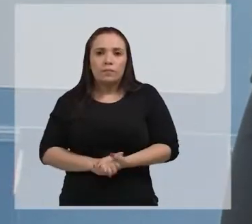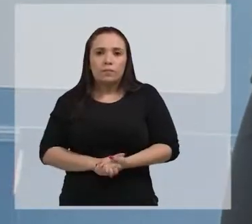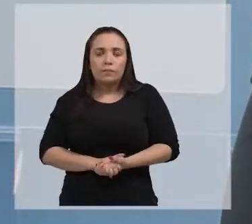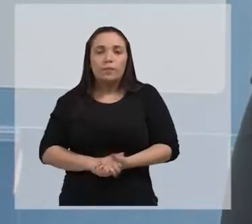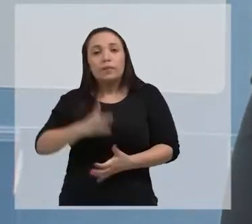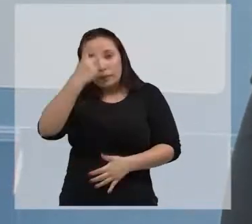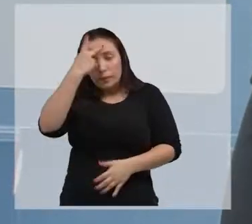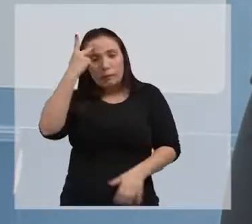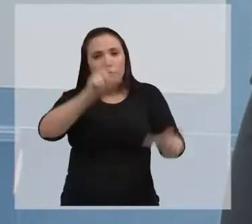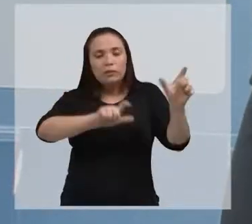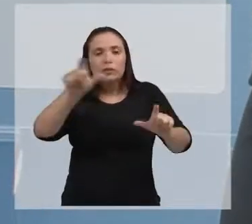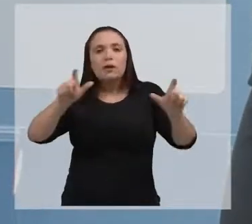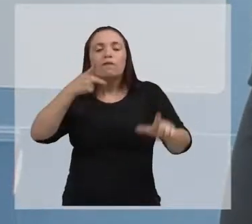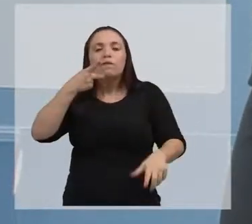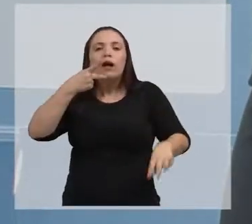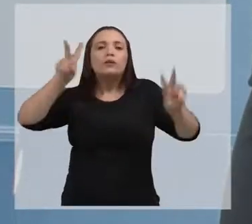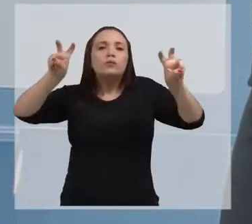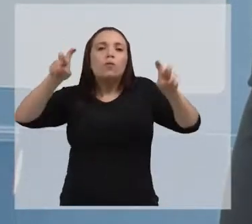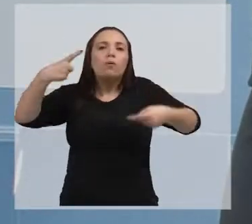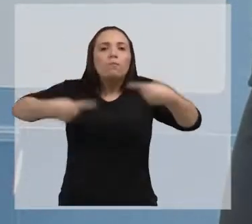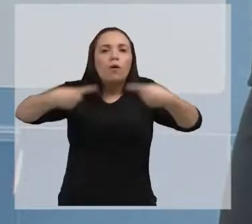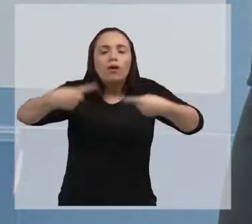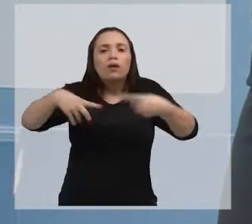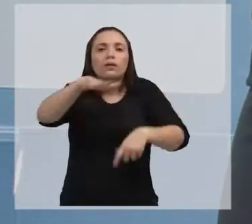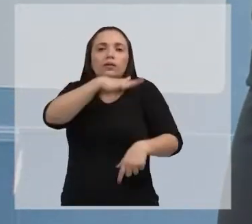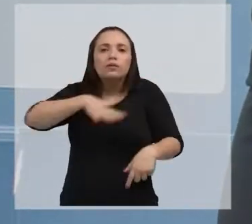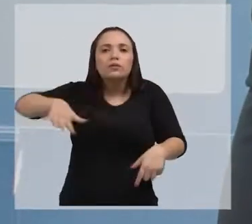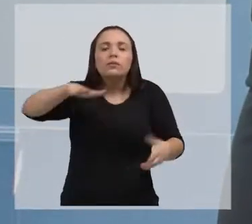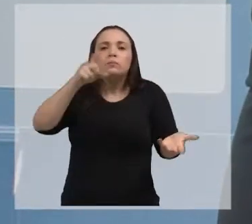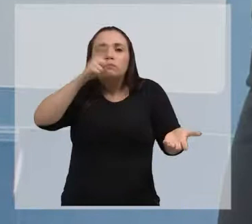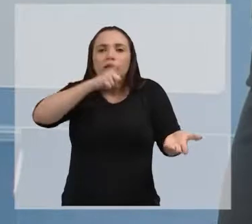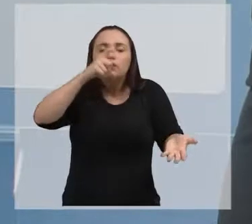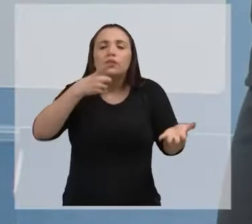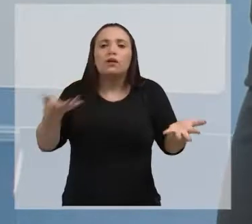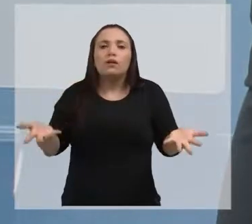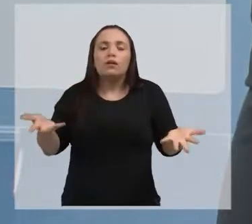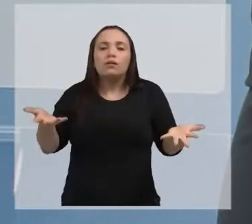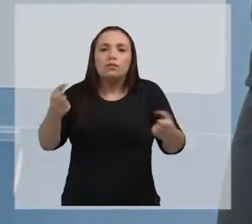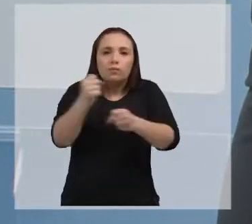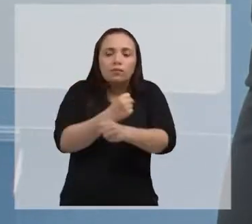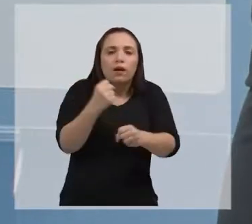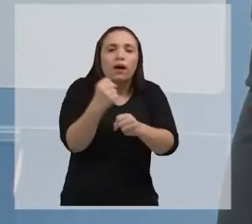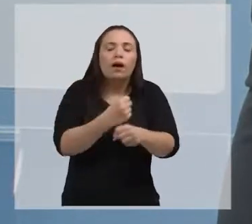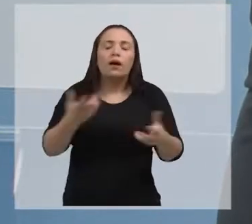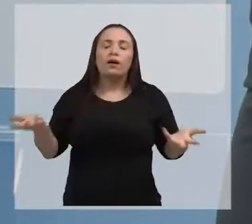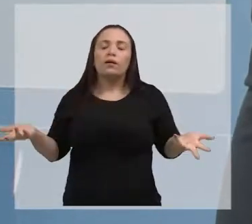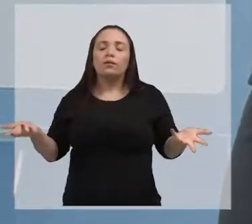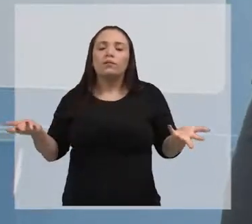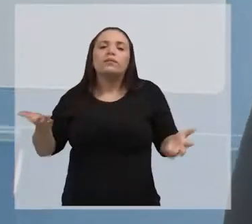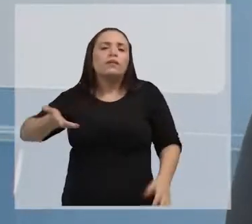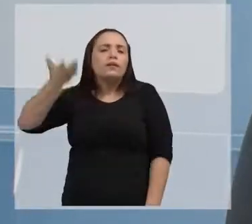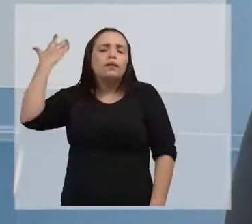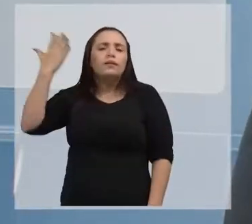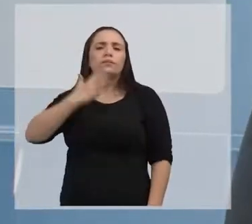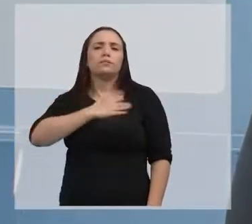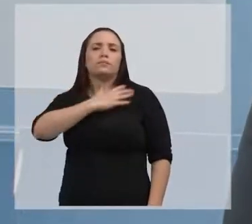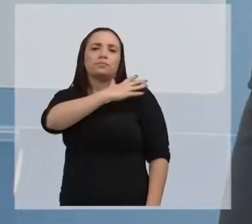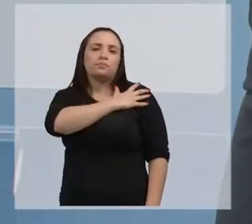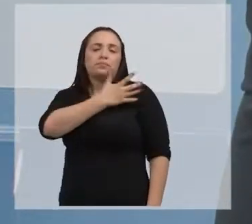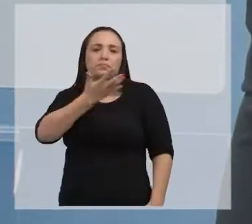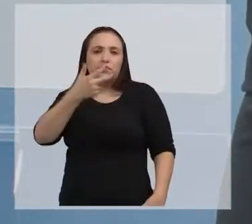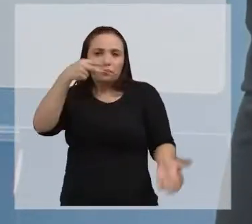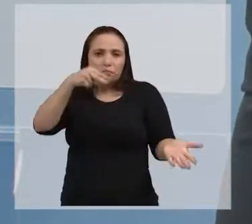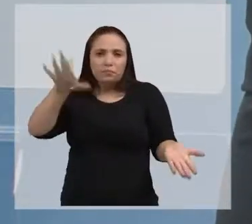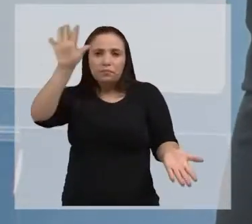as pessoas falavam antigamente da política falsa, mentirosa, era do tempo dos coronéis, que era feita